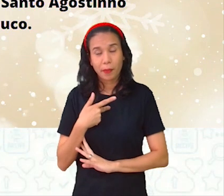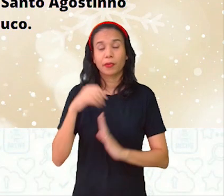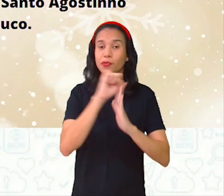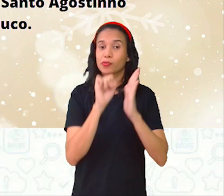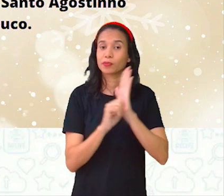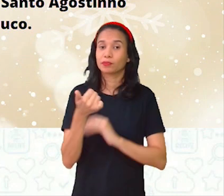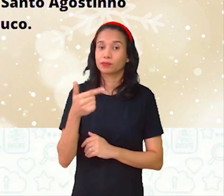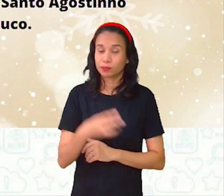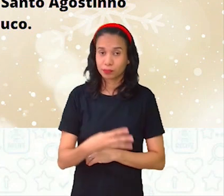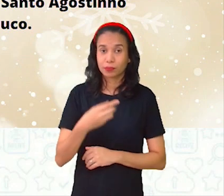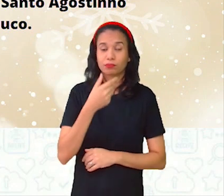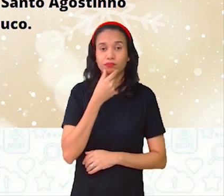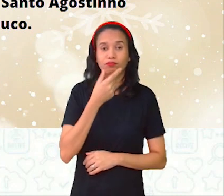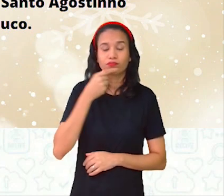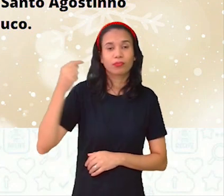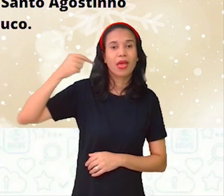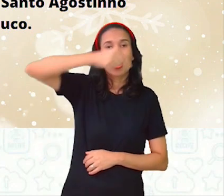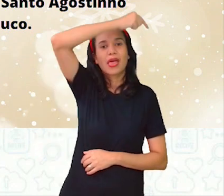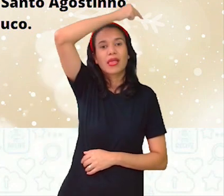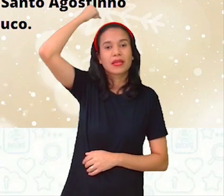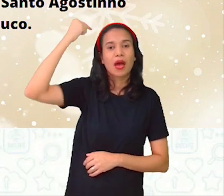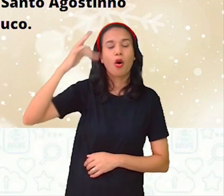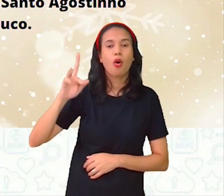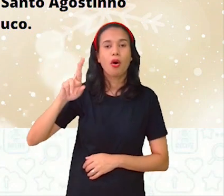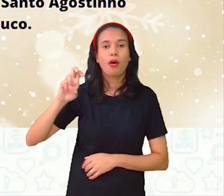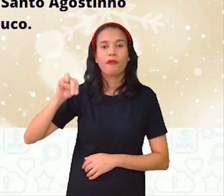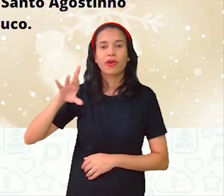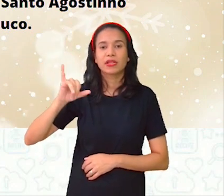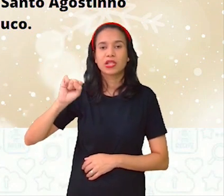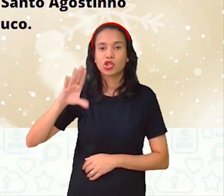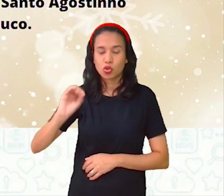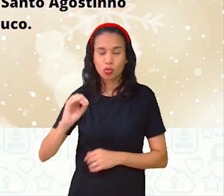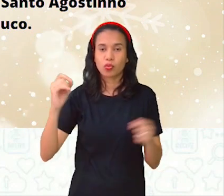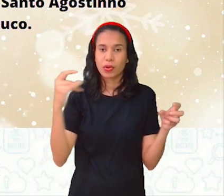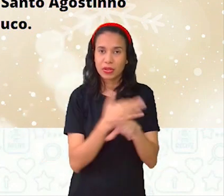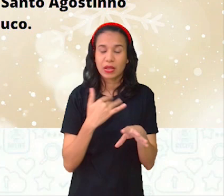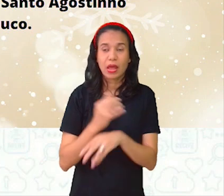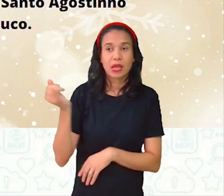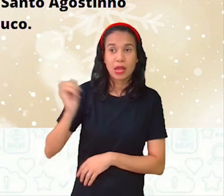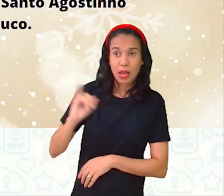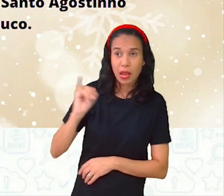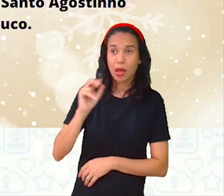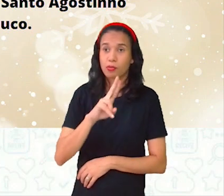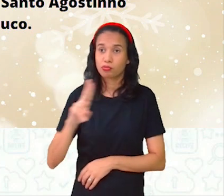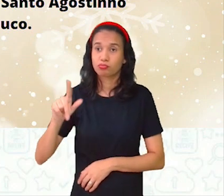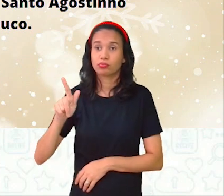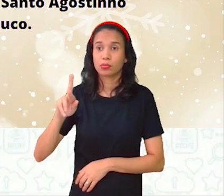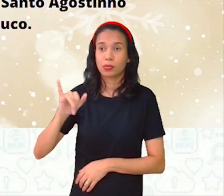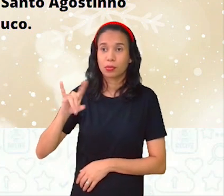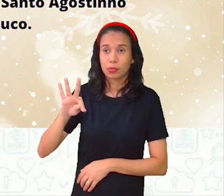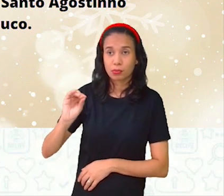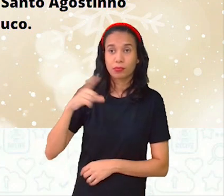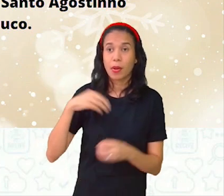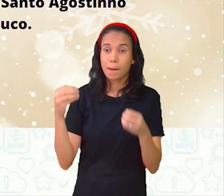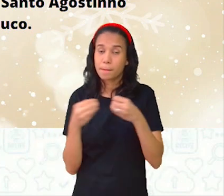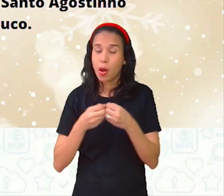século XIII, por São Francisco, uma cidade italiana chamada Grécio, lá é uma cidadezinha perto de Roma. Ele